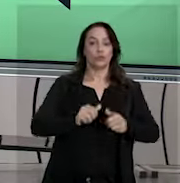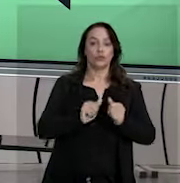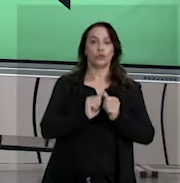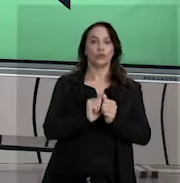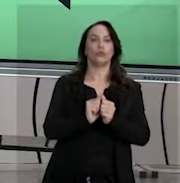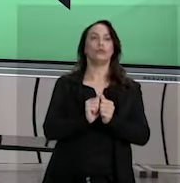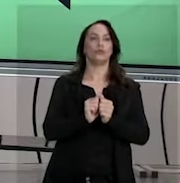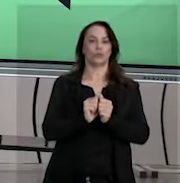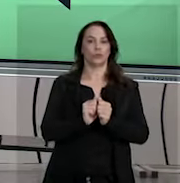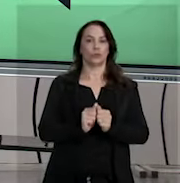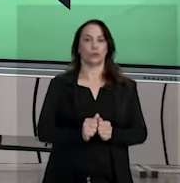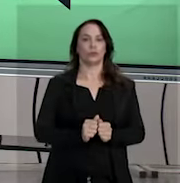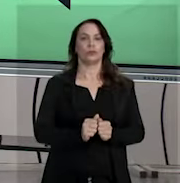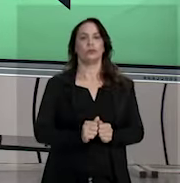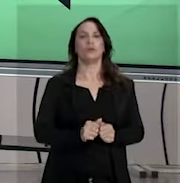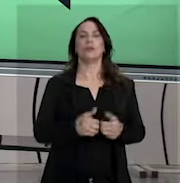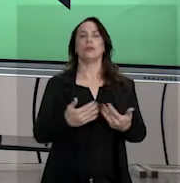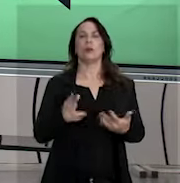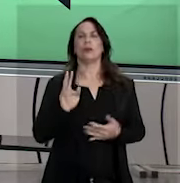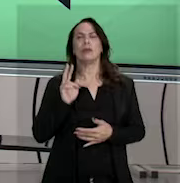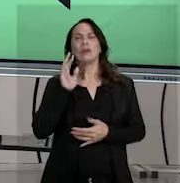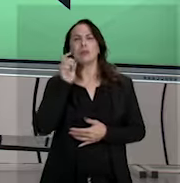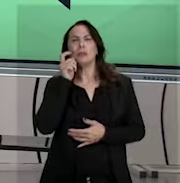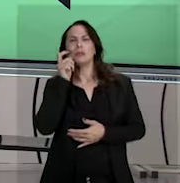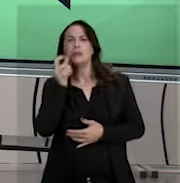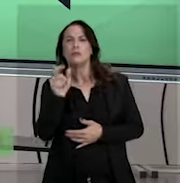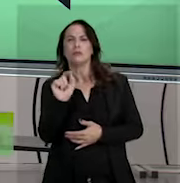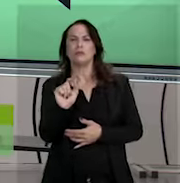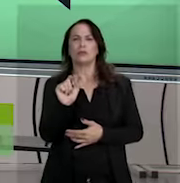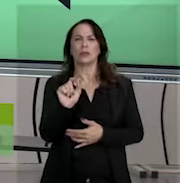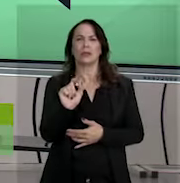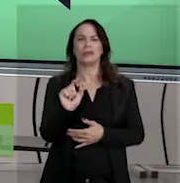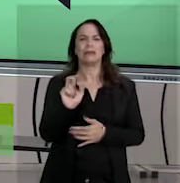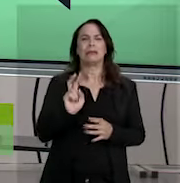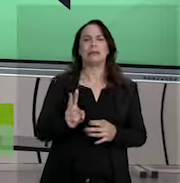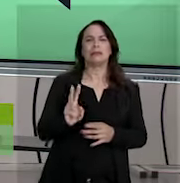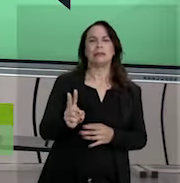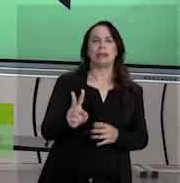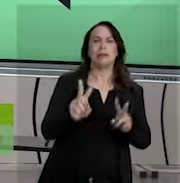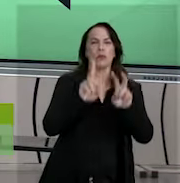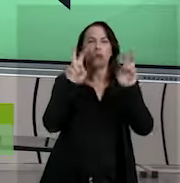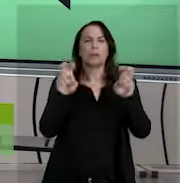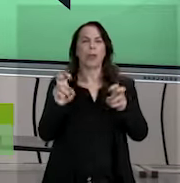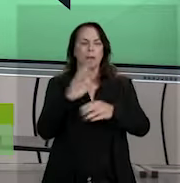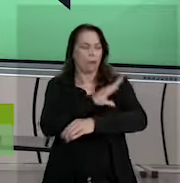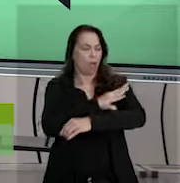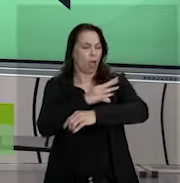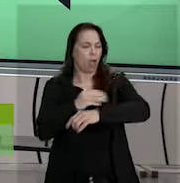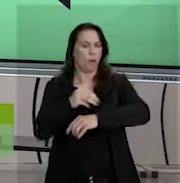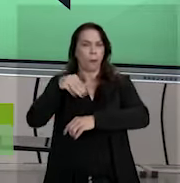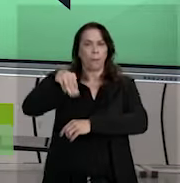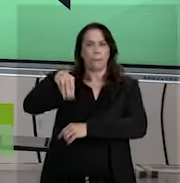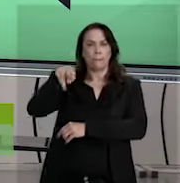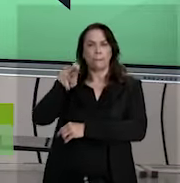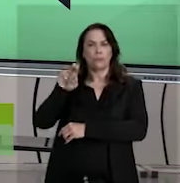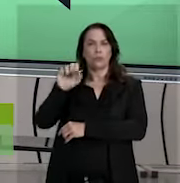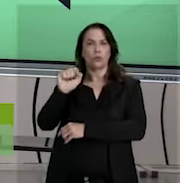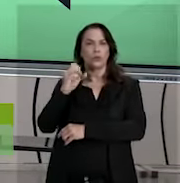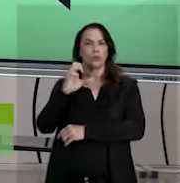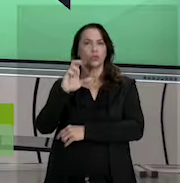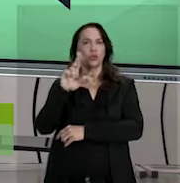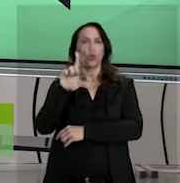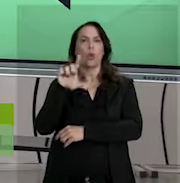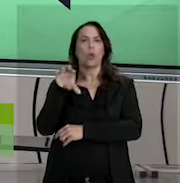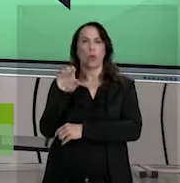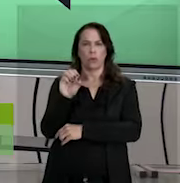a gente falar que quando a gente pensa em músculo, quase sempre a gente pensa no músculo que levanta o peso na academia, né? Verdade. E que